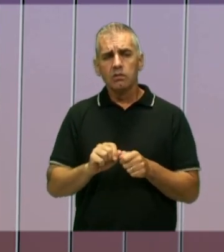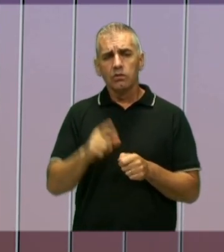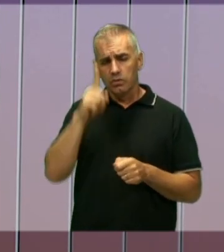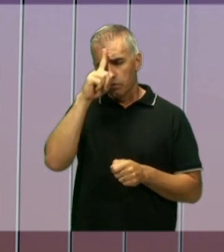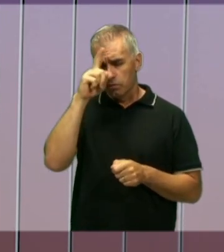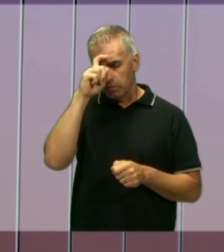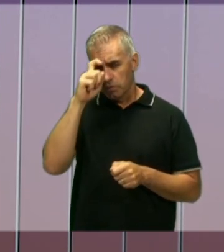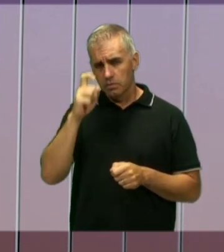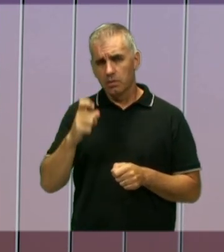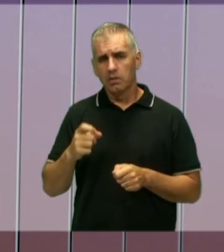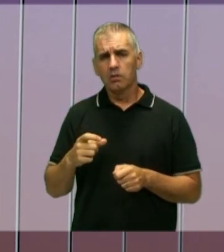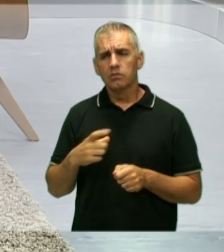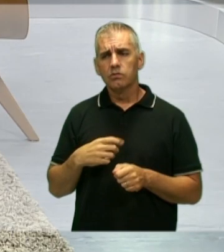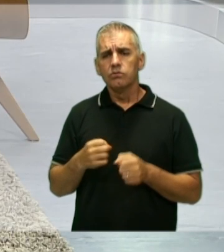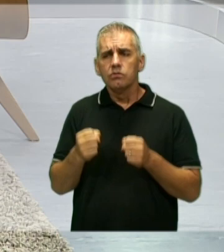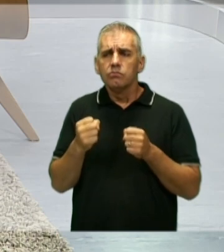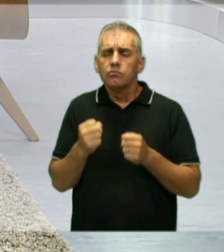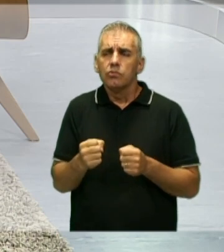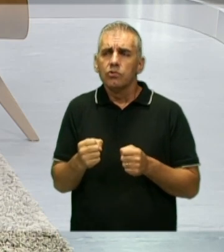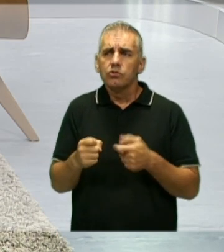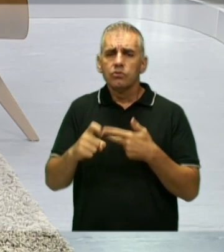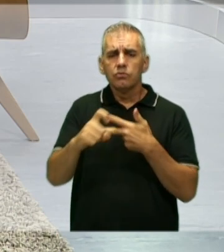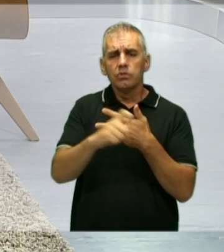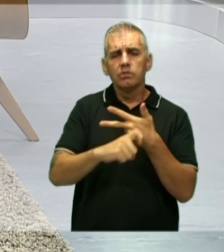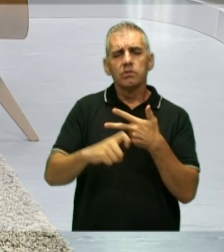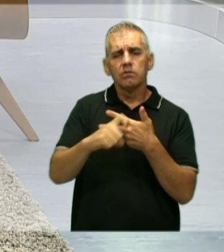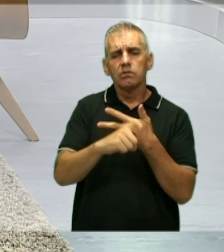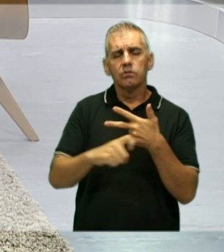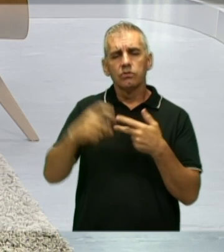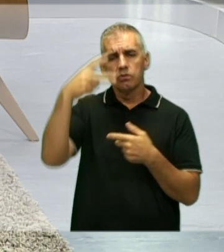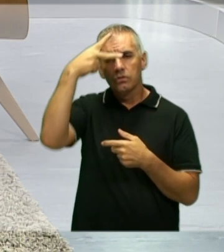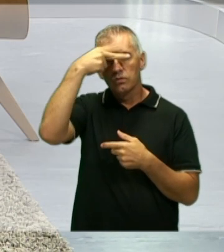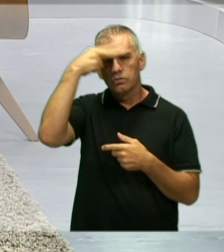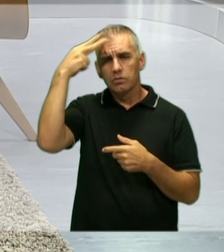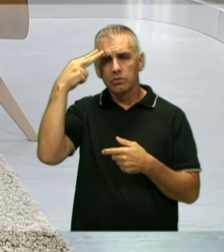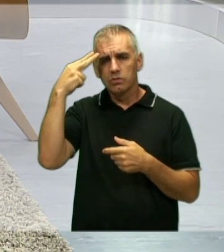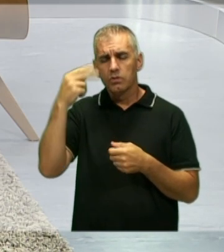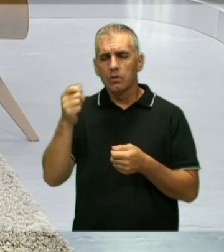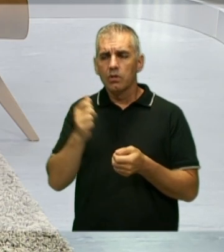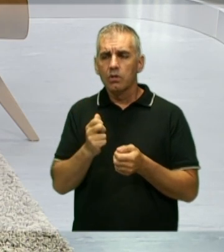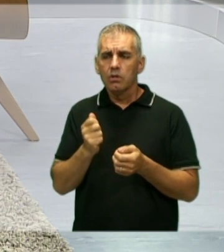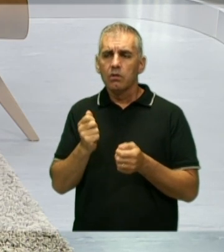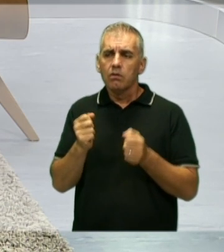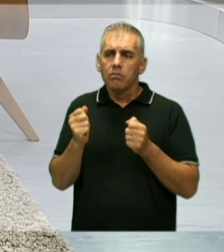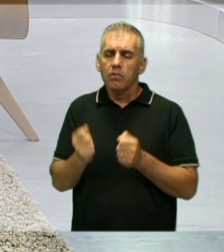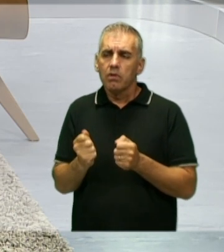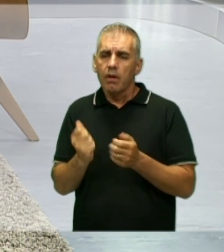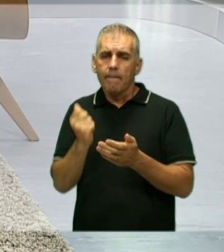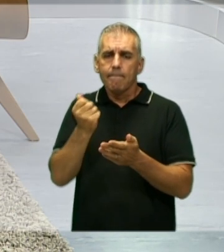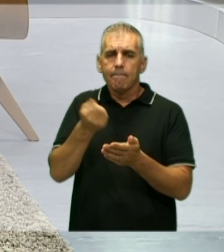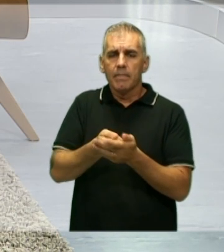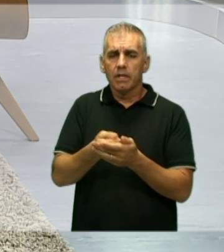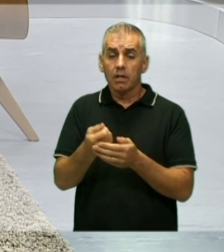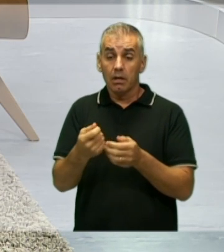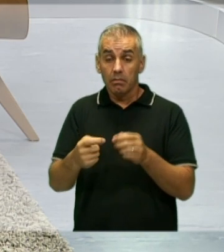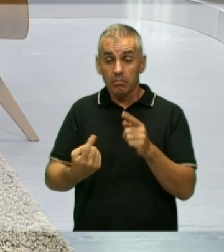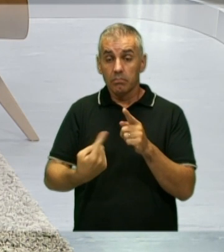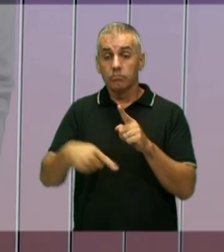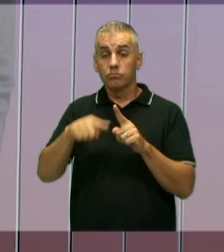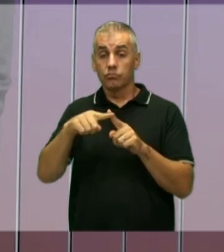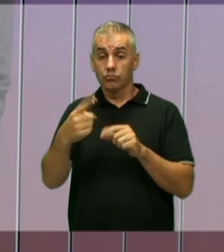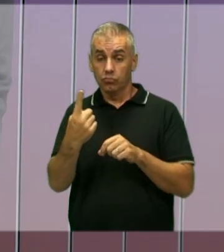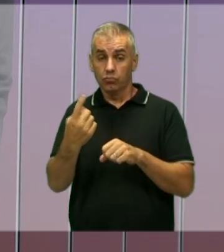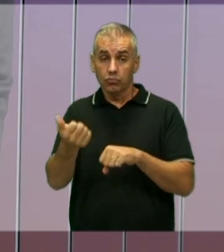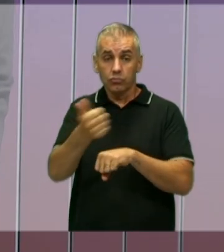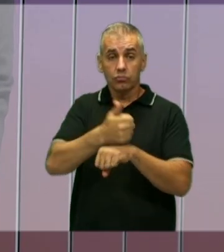quesito e até foi levantada a possibilidade de o executivo da prefeitura poder subsidiar esse profissional para ficar ali, ou mais um profissional suplementar,